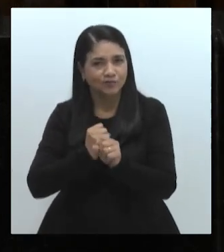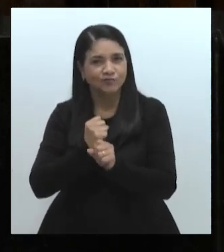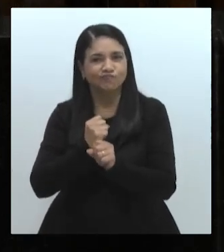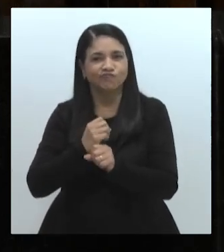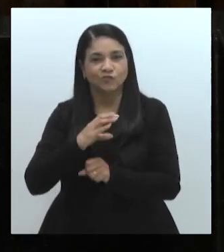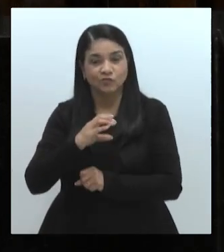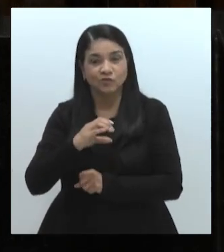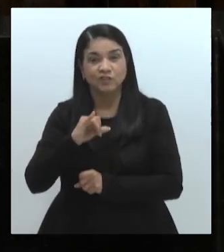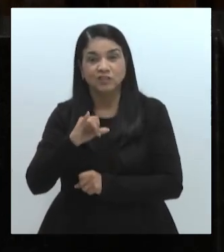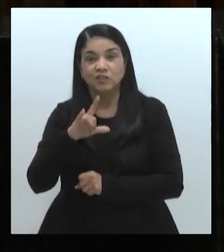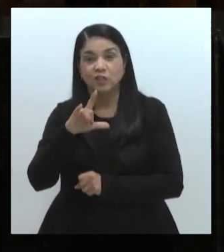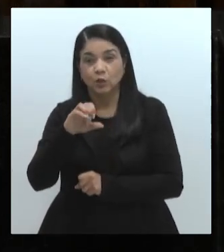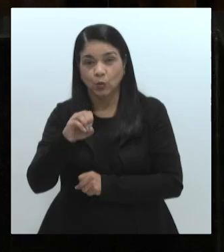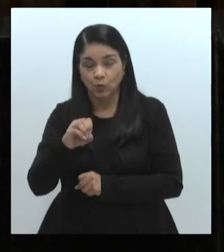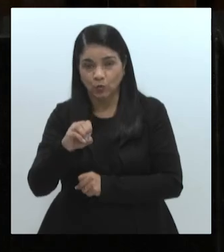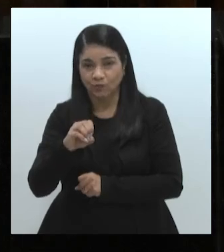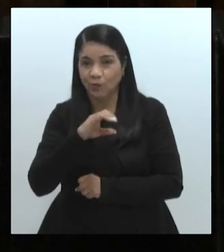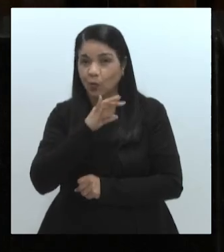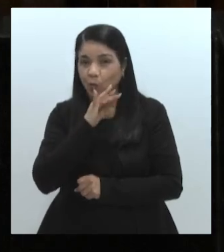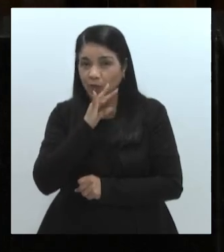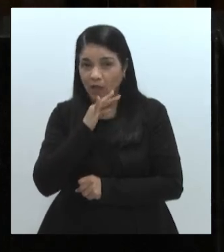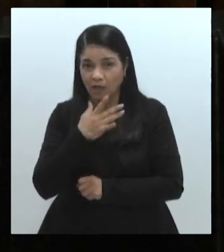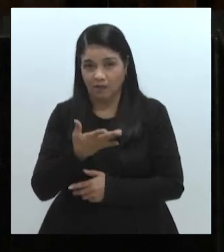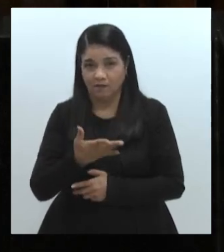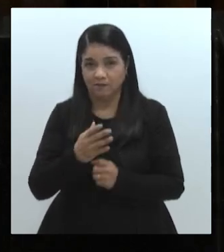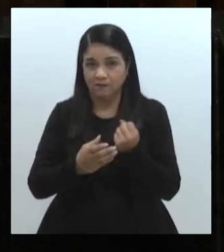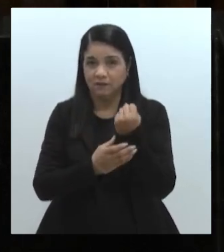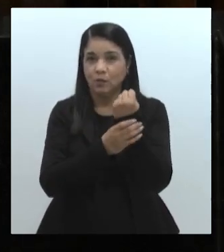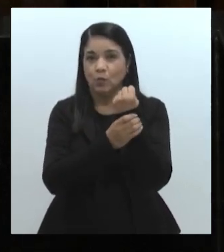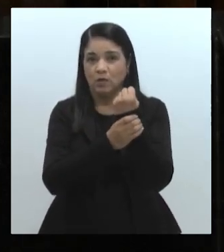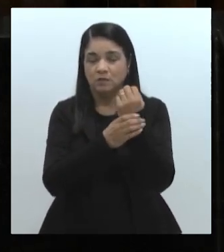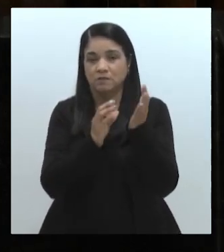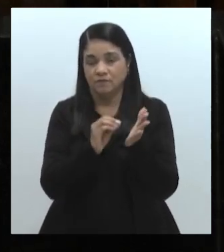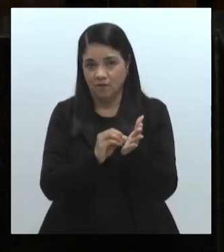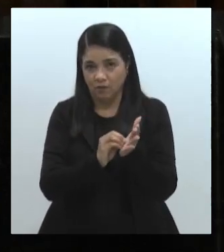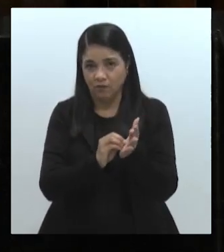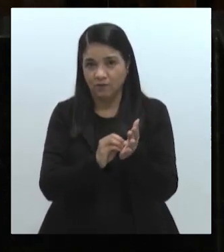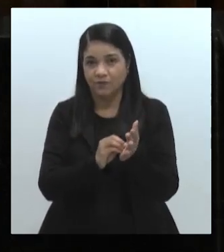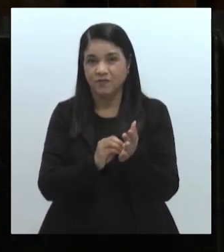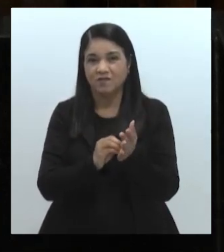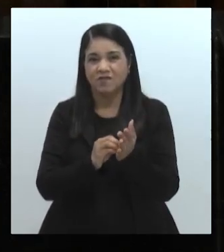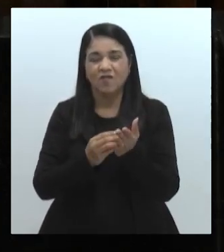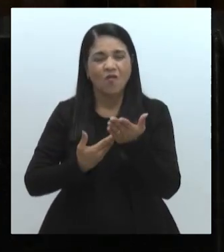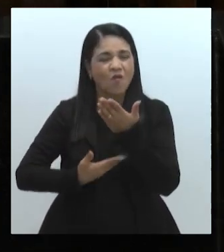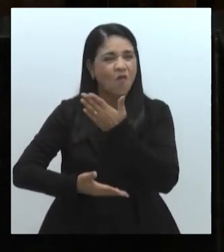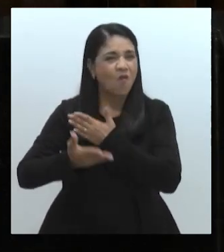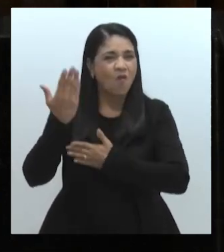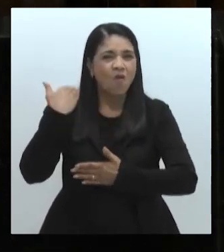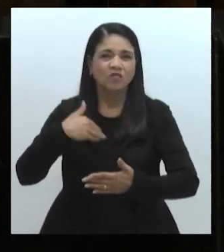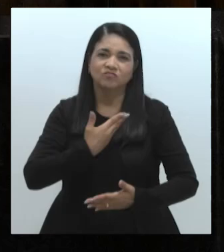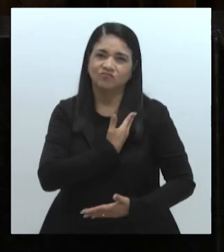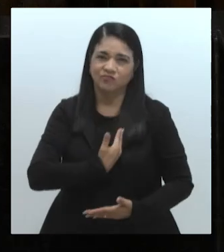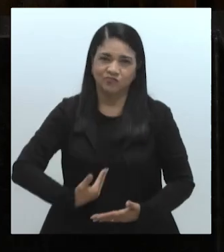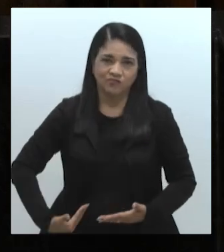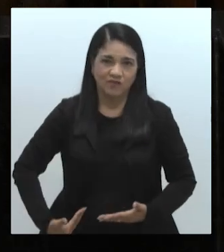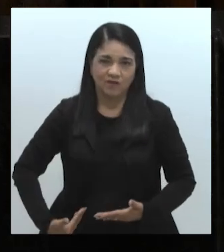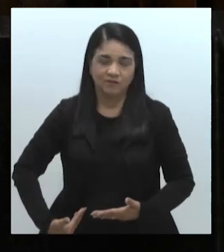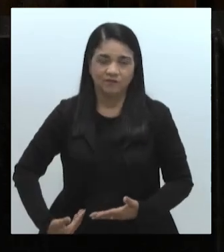anos. Precede a esse governo e outros